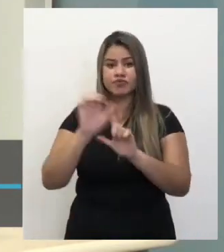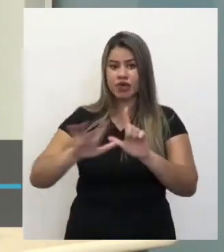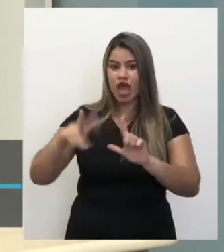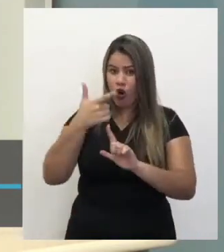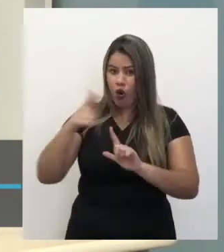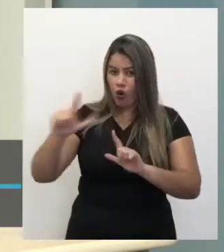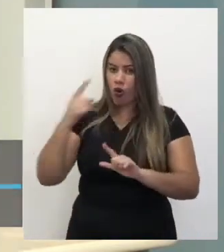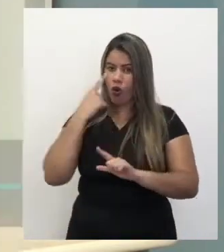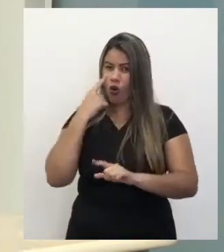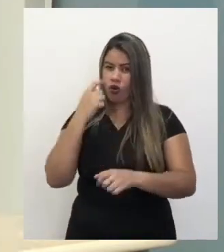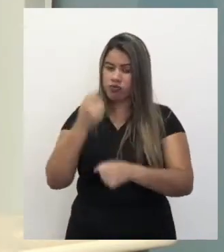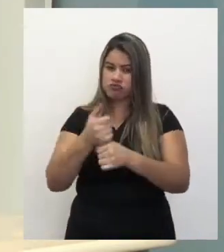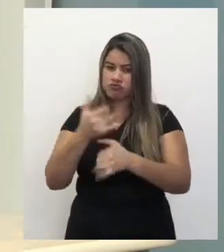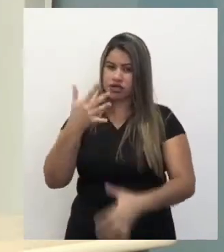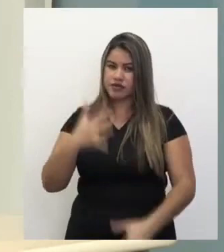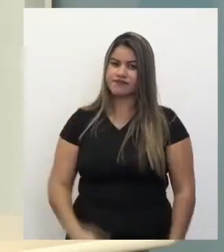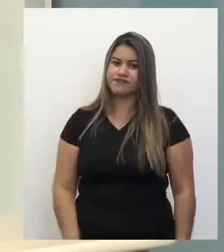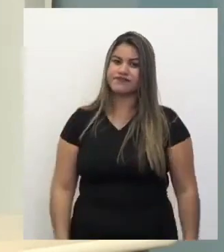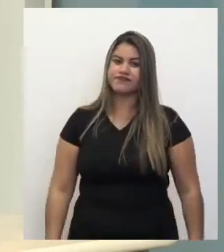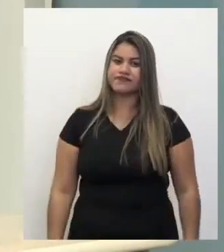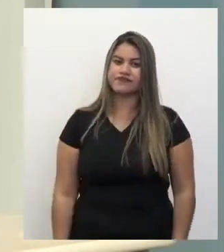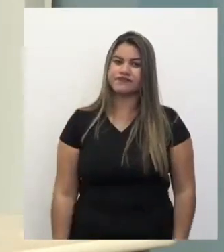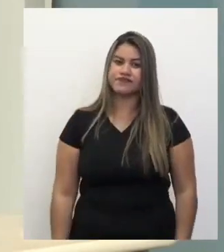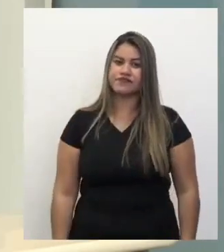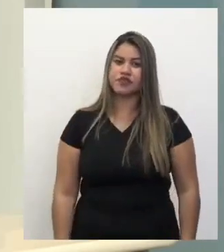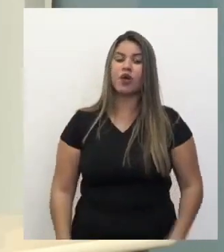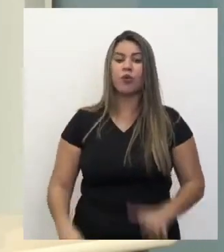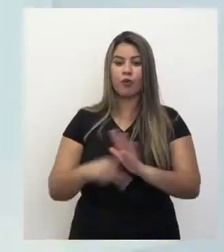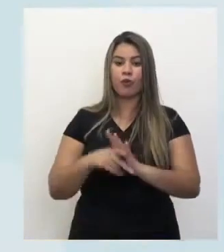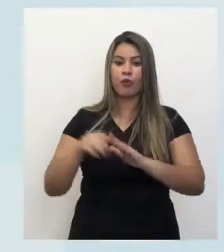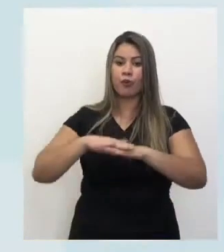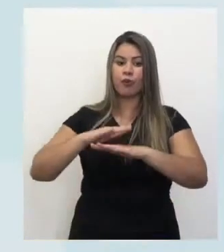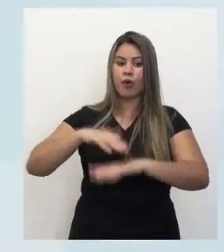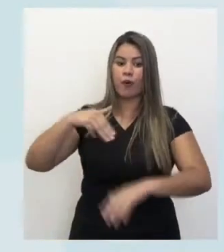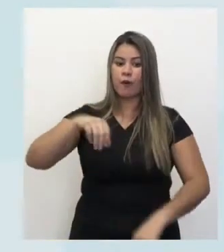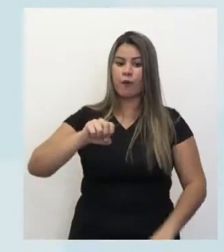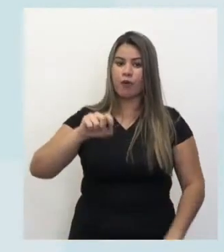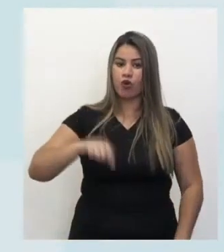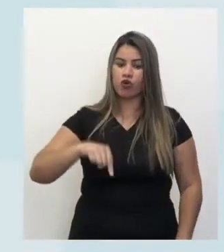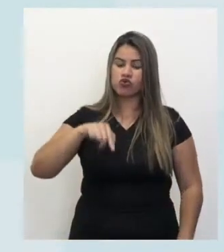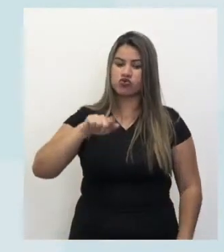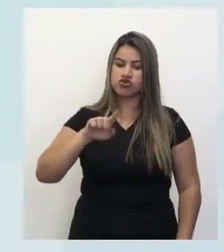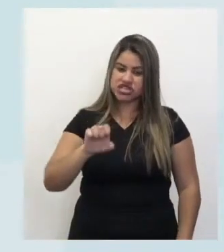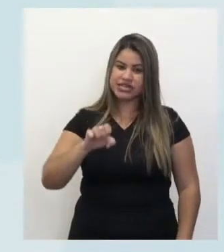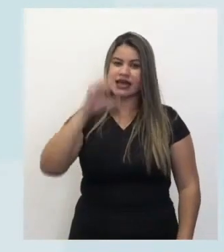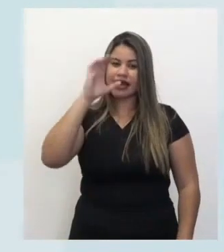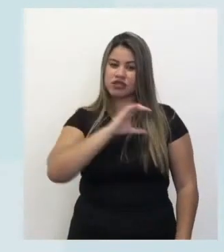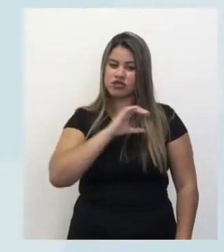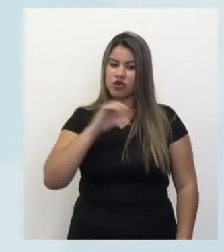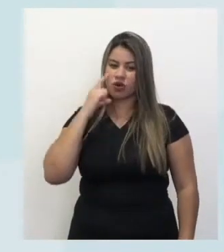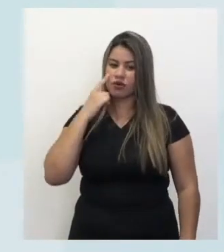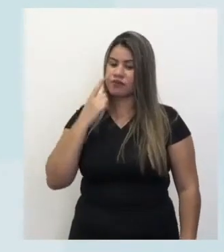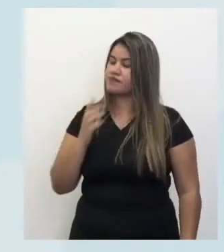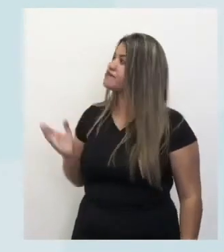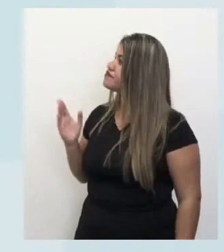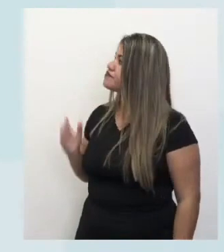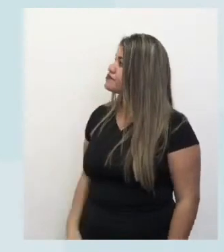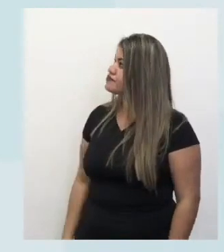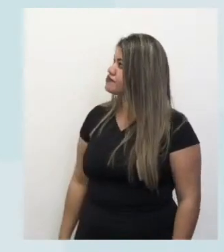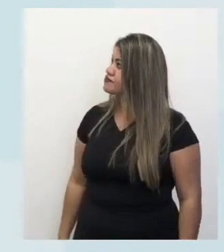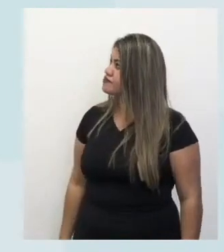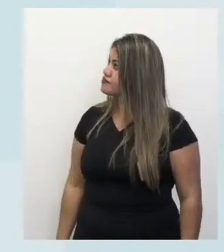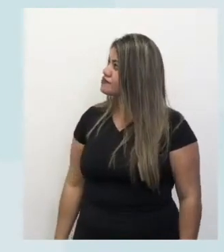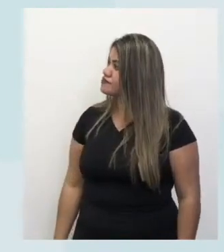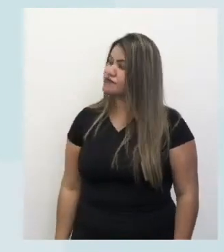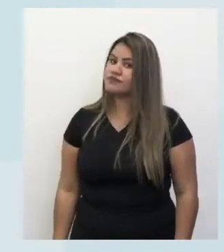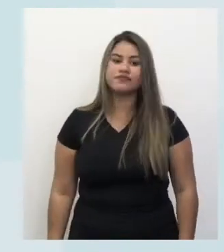próxima interação, também produzidas pelos monges aí da Igreja Católica. Dá uma olhadinha. Então, olha só, isso provavelmente é uma iluminura